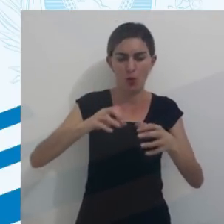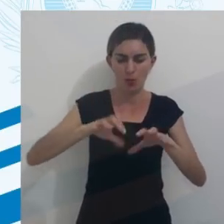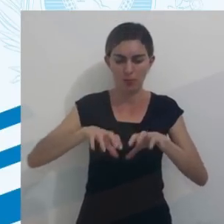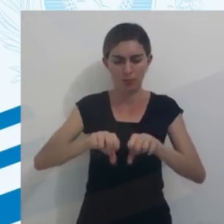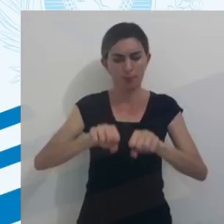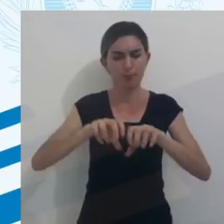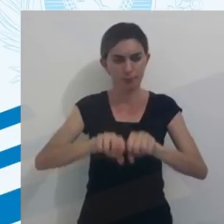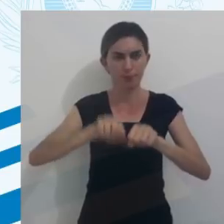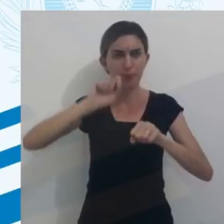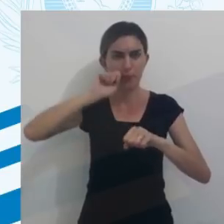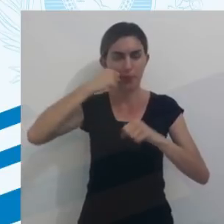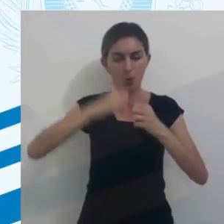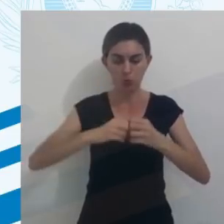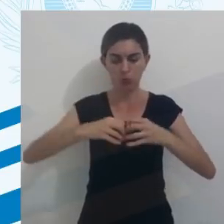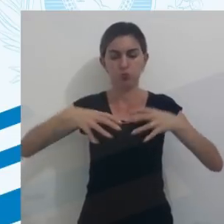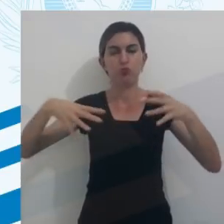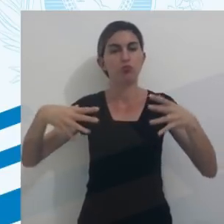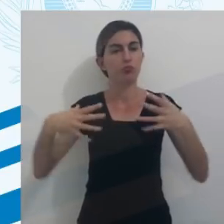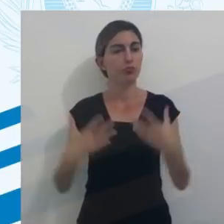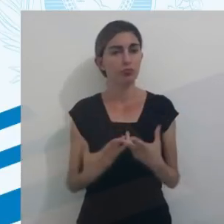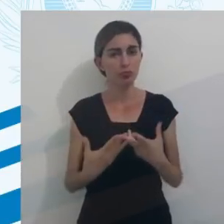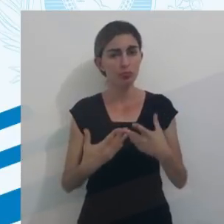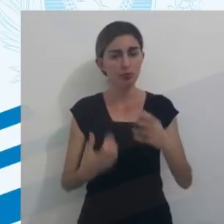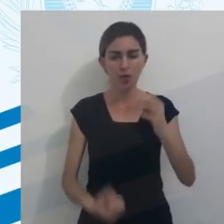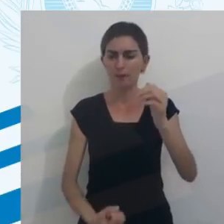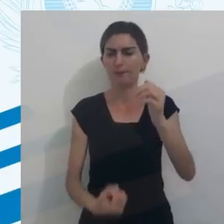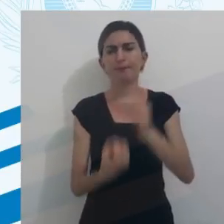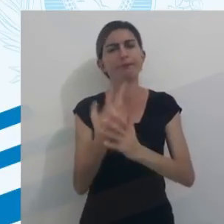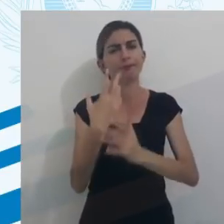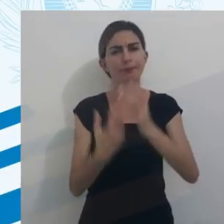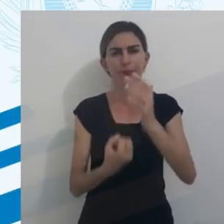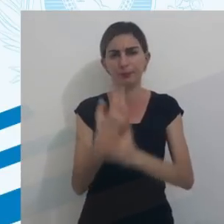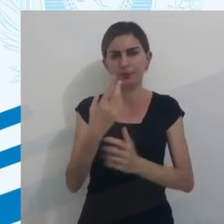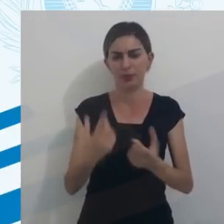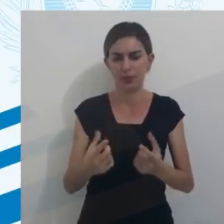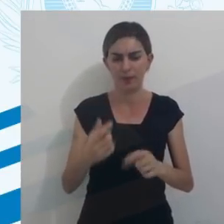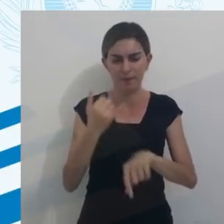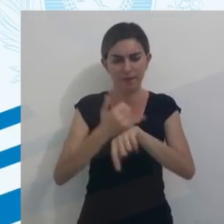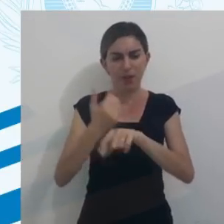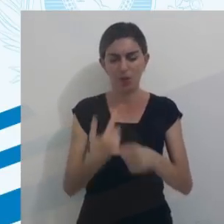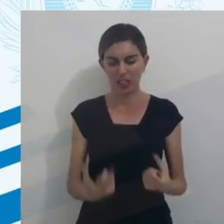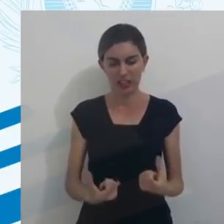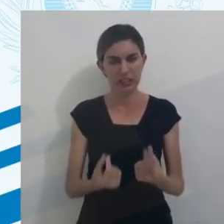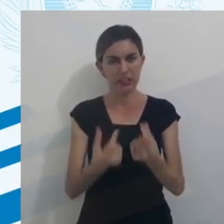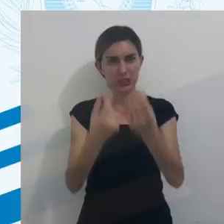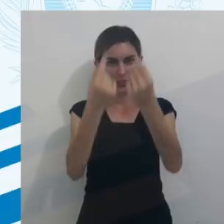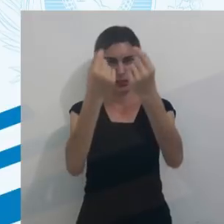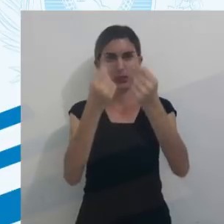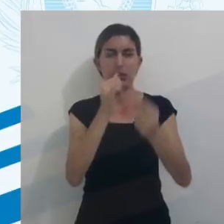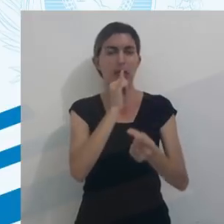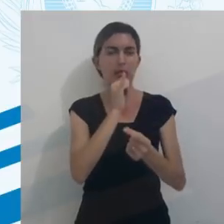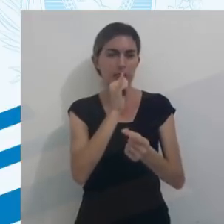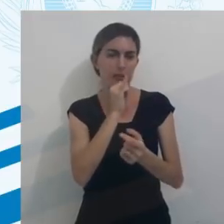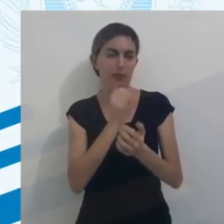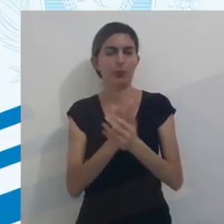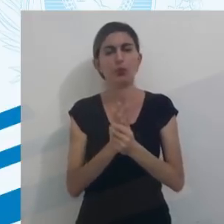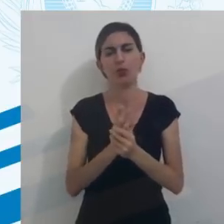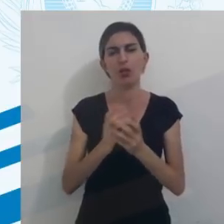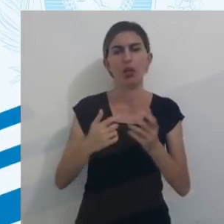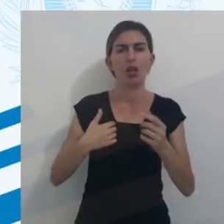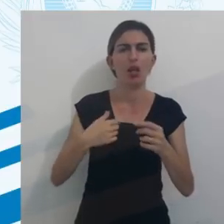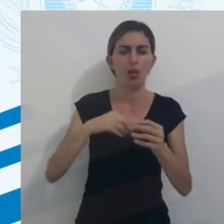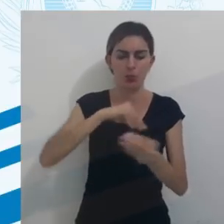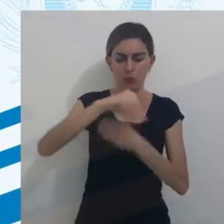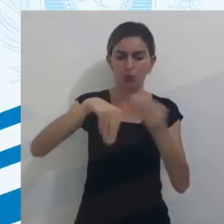fermentação da massa de pão e aparecimento aí de ferrugem. Exemplos dessas reações. As reações